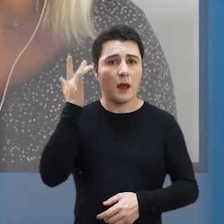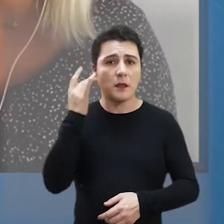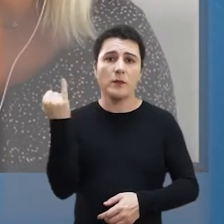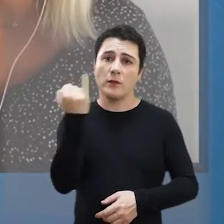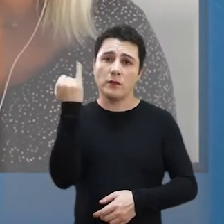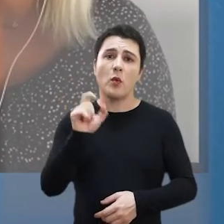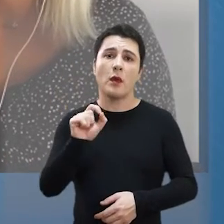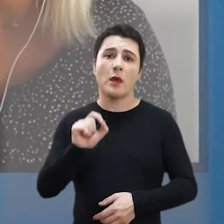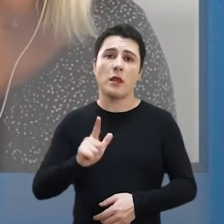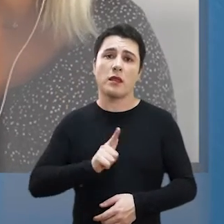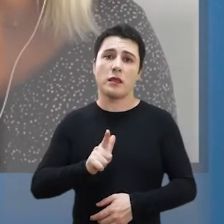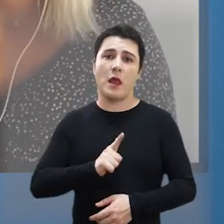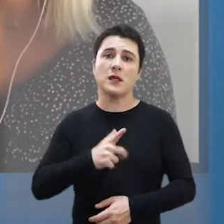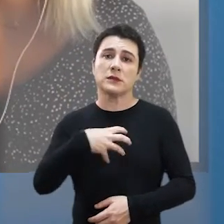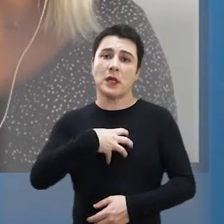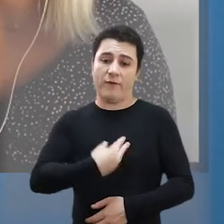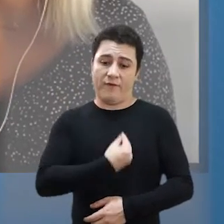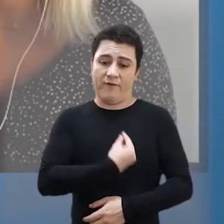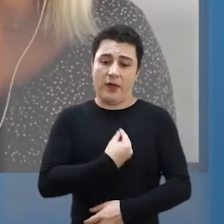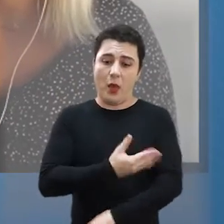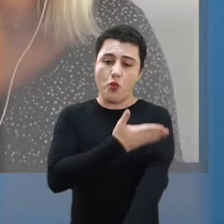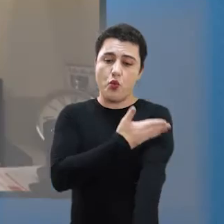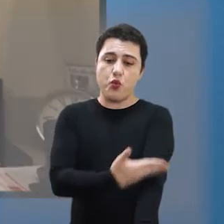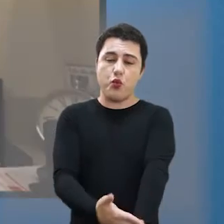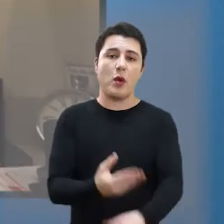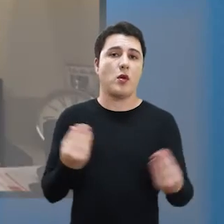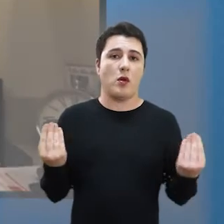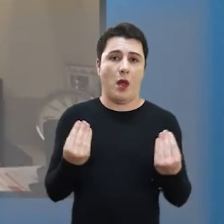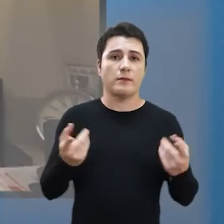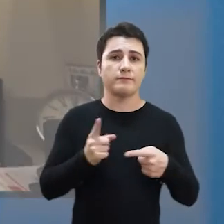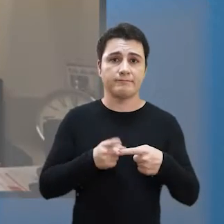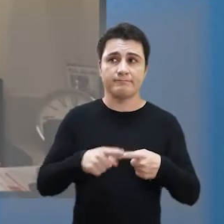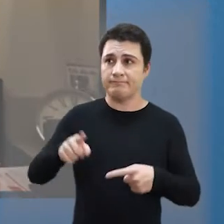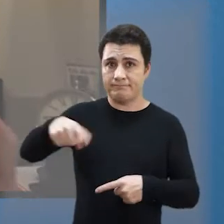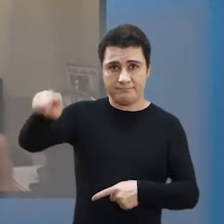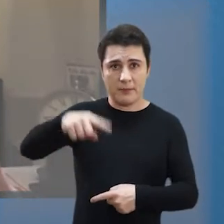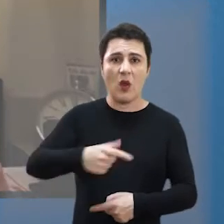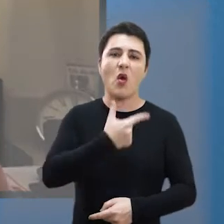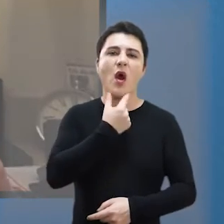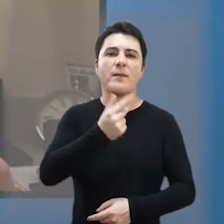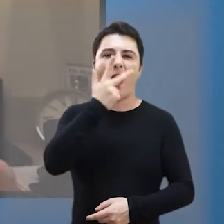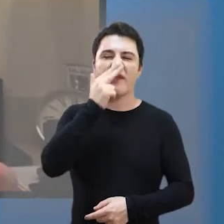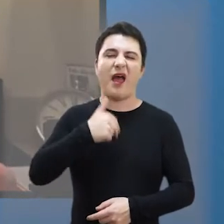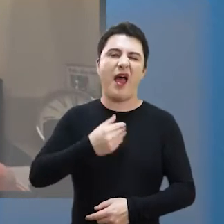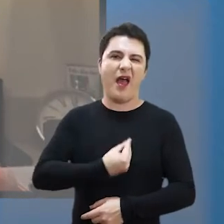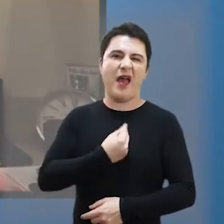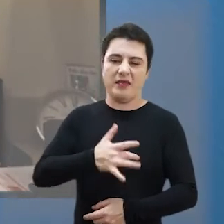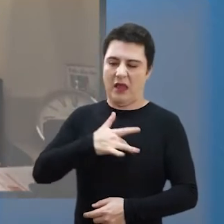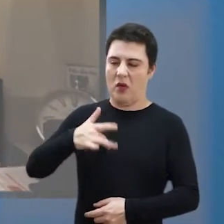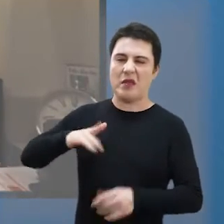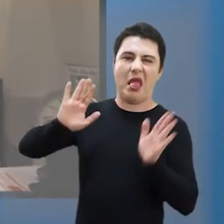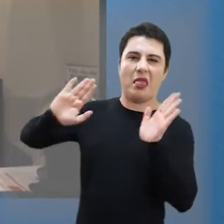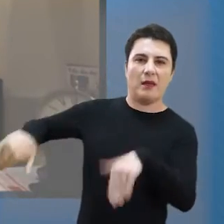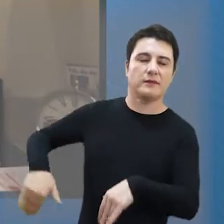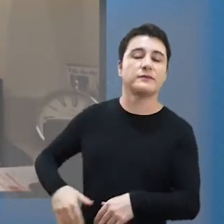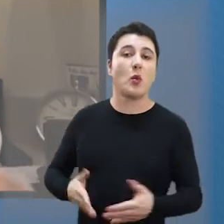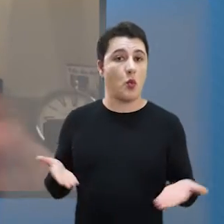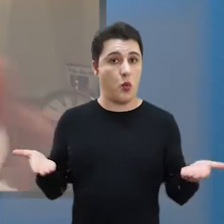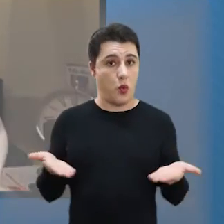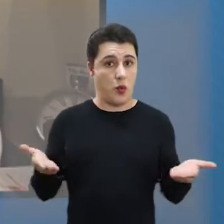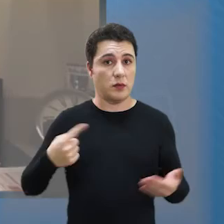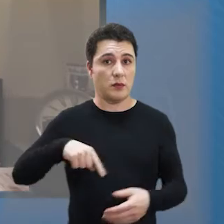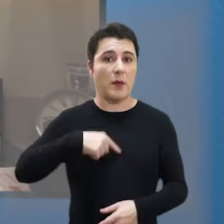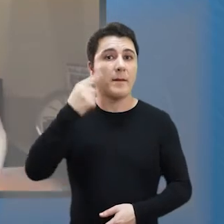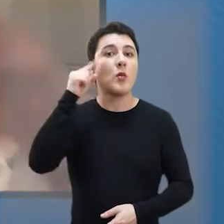aí dos hábitos de vida. Eu acho importante porque os homens deixam a saúde muito de lado. Hoje a gente sabe que